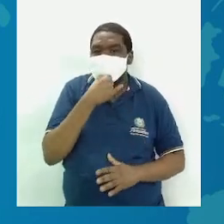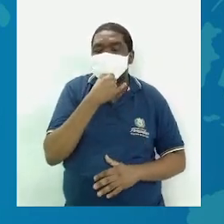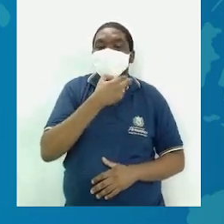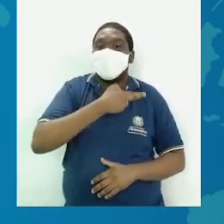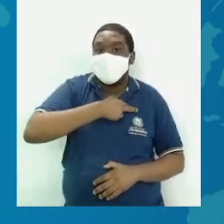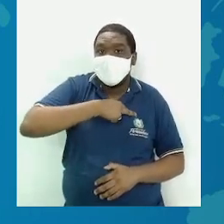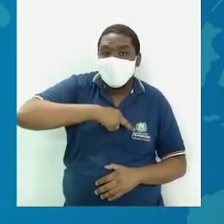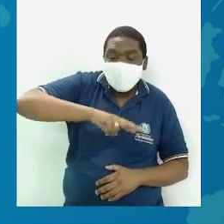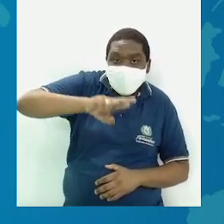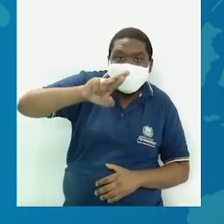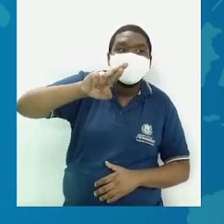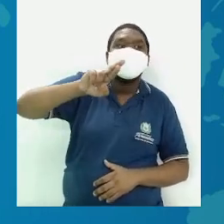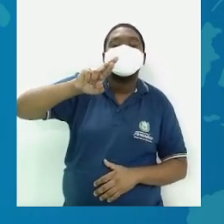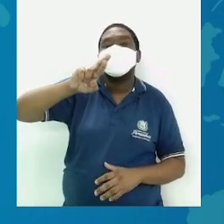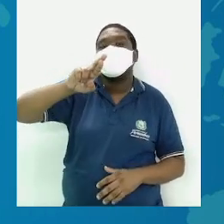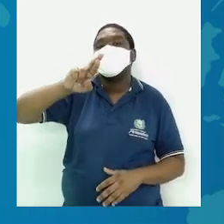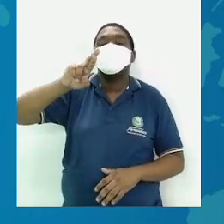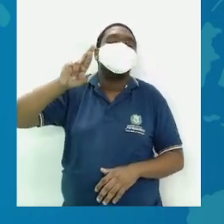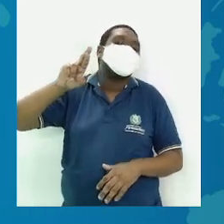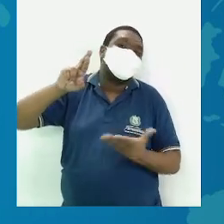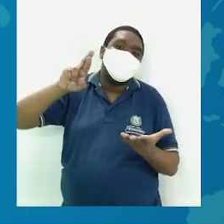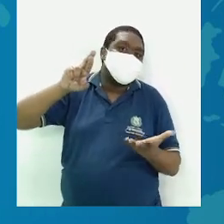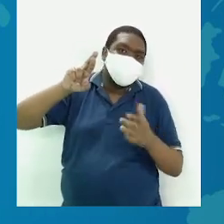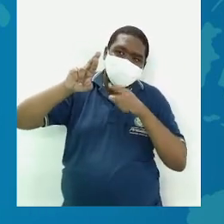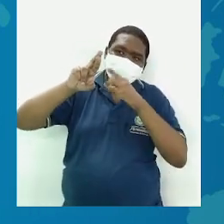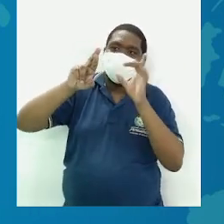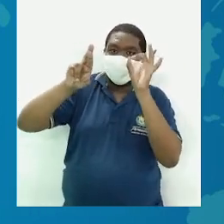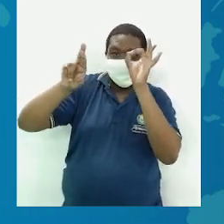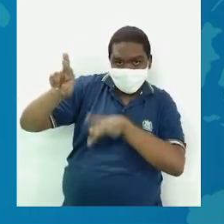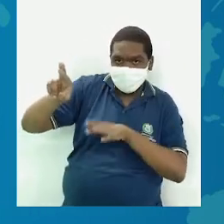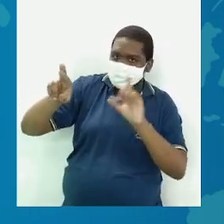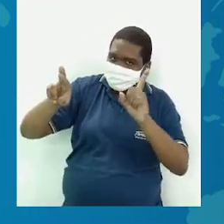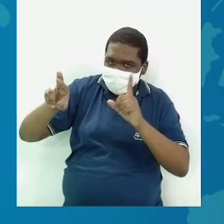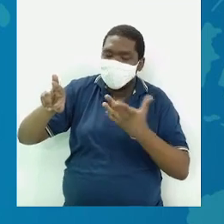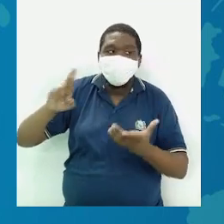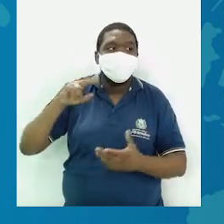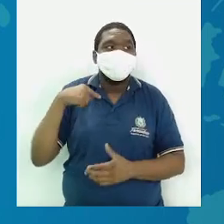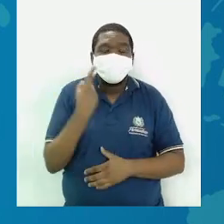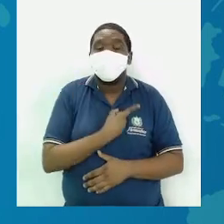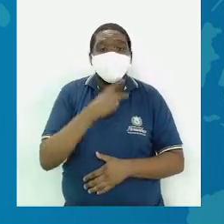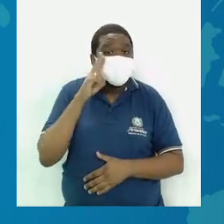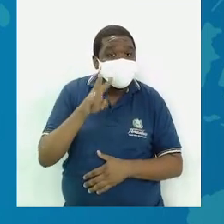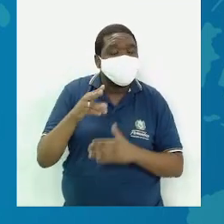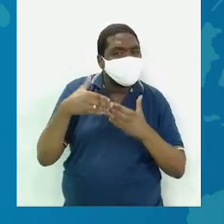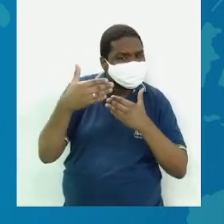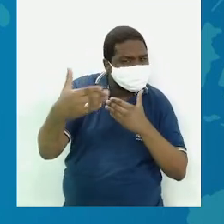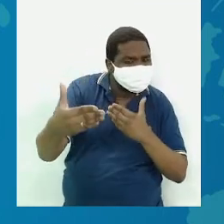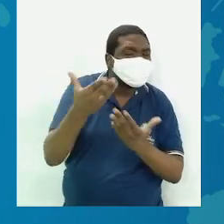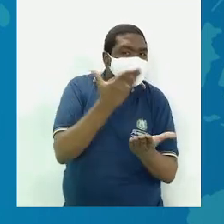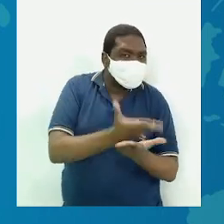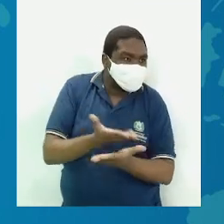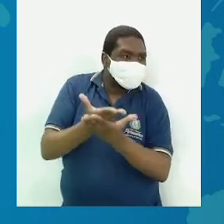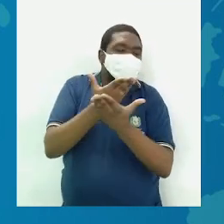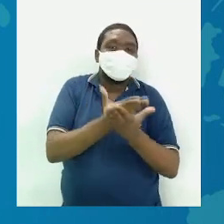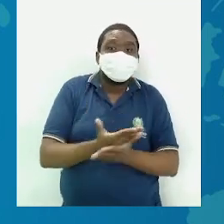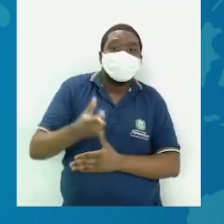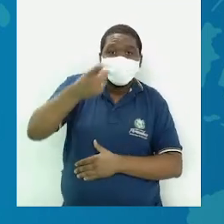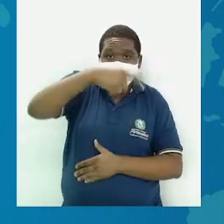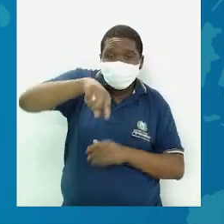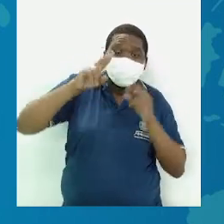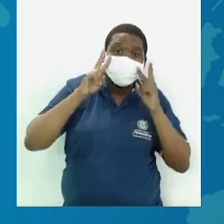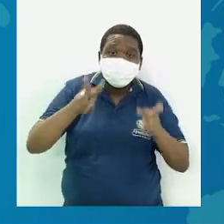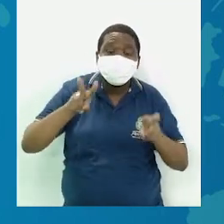foi descartada do pensamento filosófico. Nós vamos ver mais adiante nos nossos estudos, vamos estudar um pouquinho